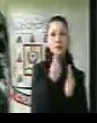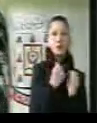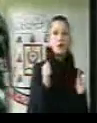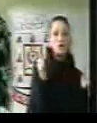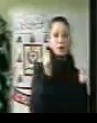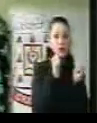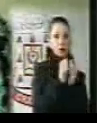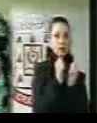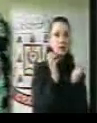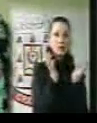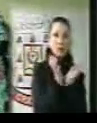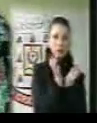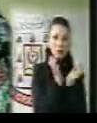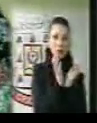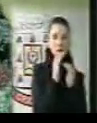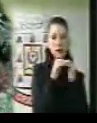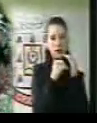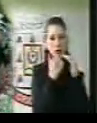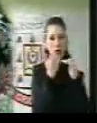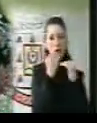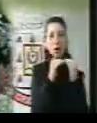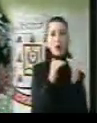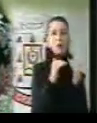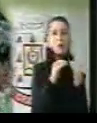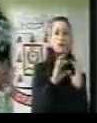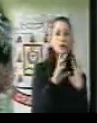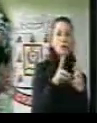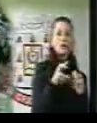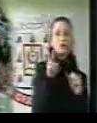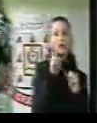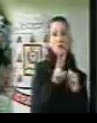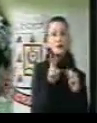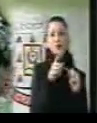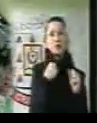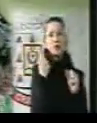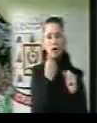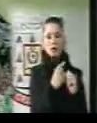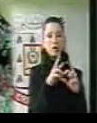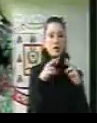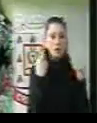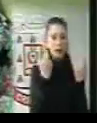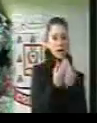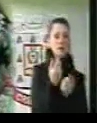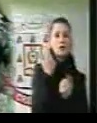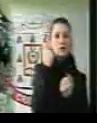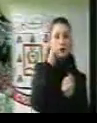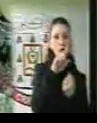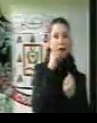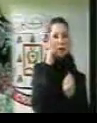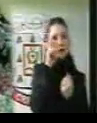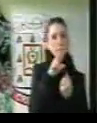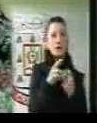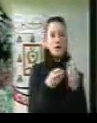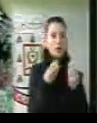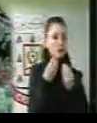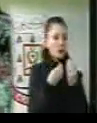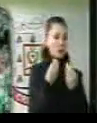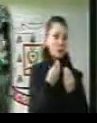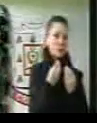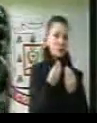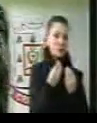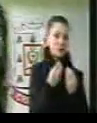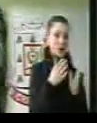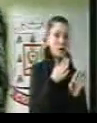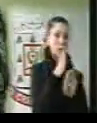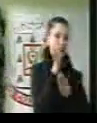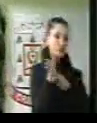a Comissão de Obras e os demais vereadores também, que nós possamos nos reunir novamente com a vinda do presidente para que a gente possa fazer as avaliações do que